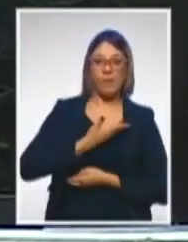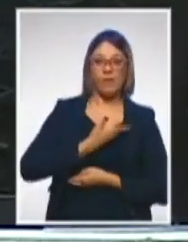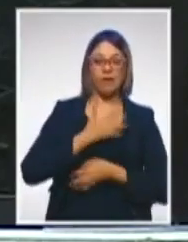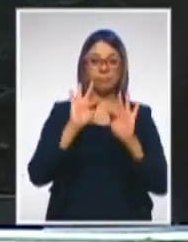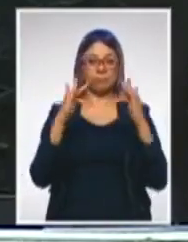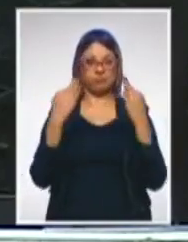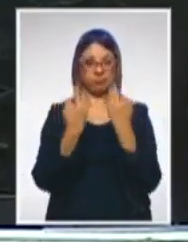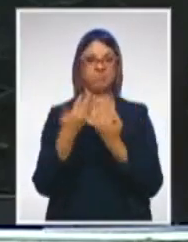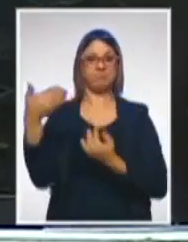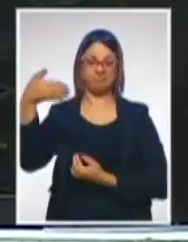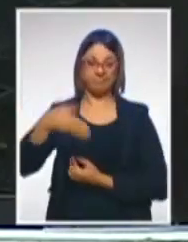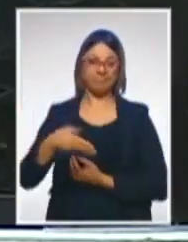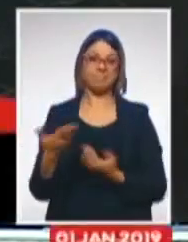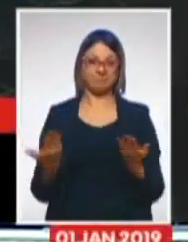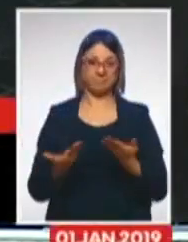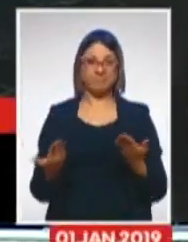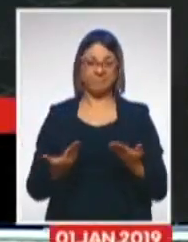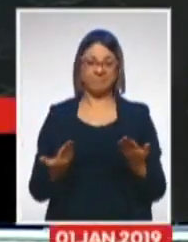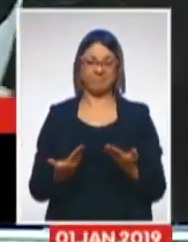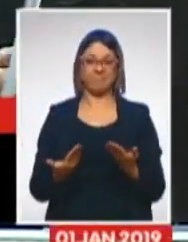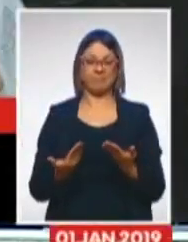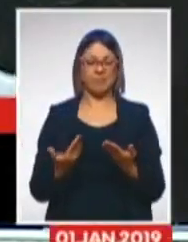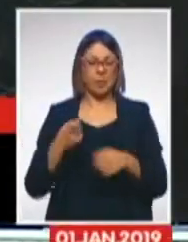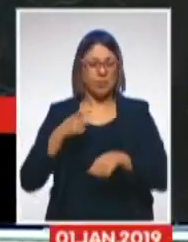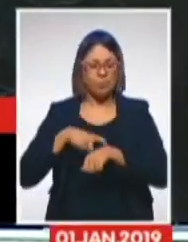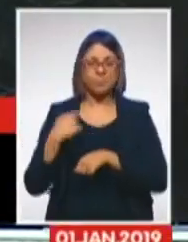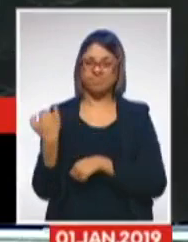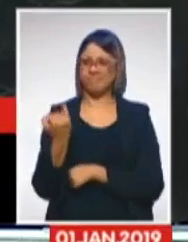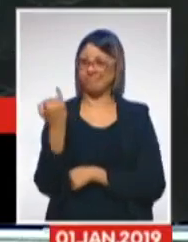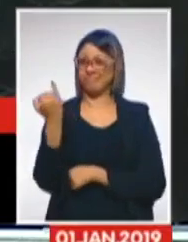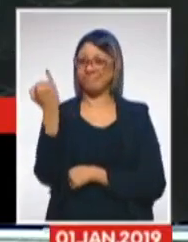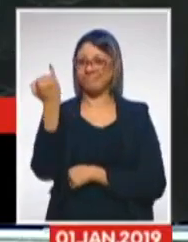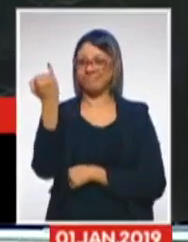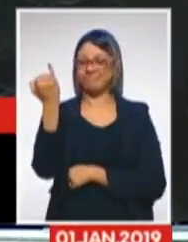familiares presentes neste momento tão importante.